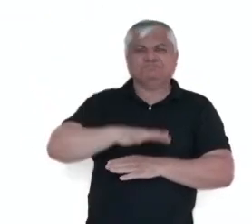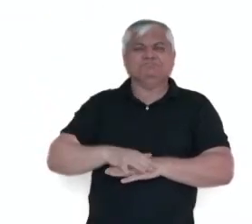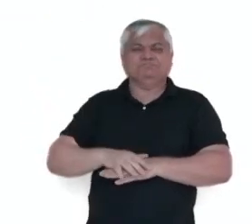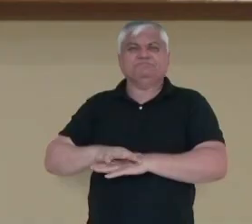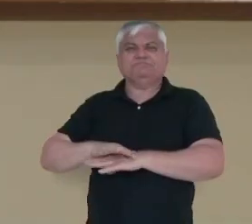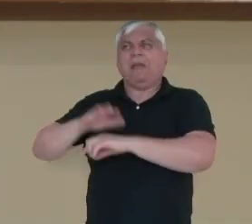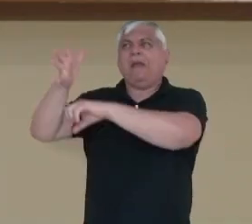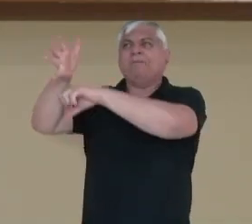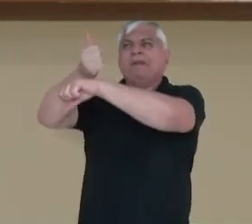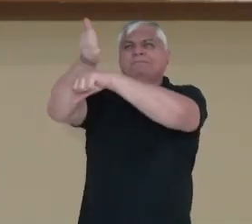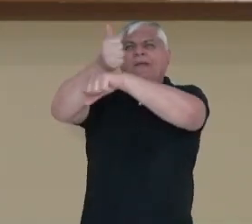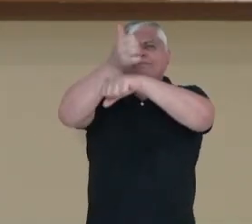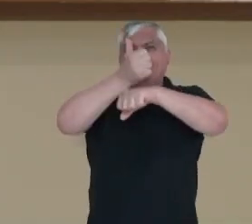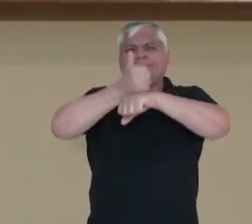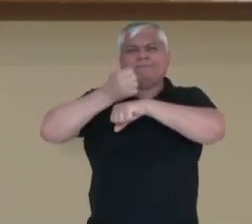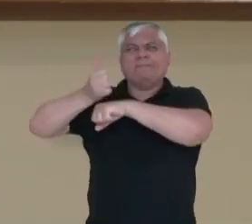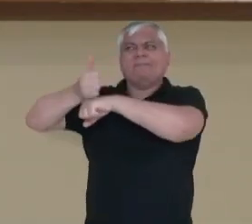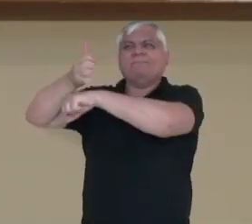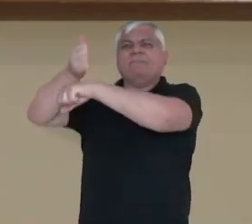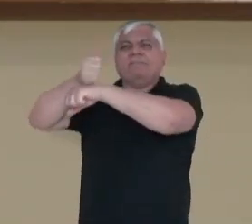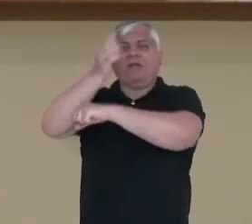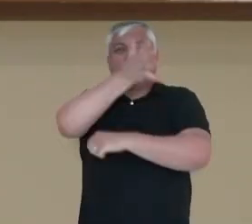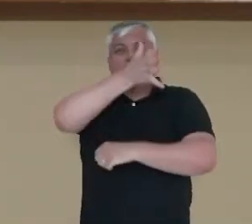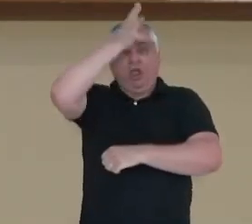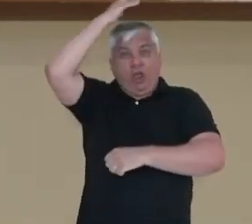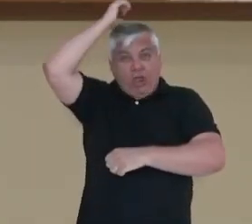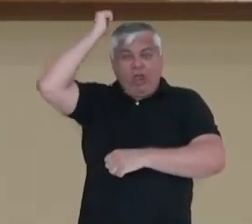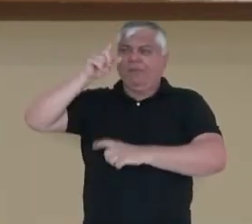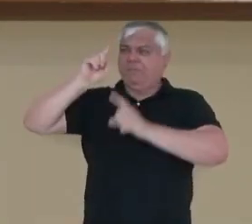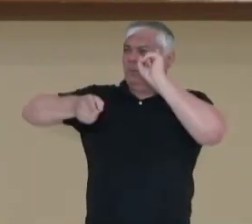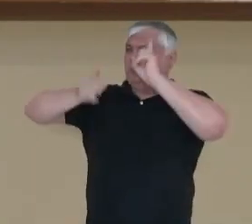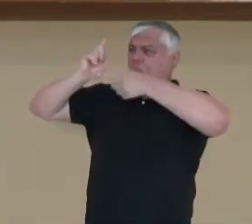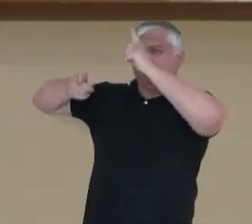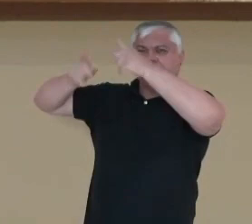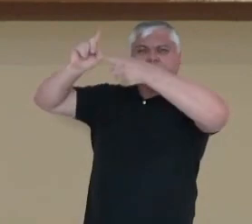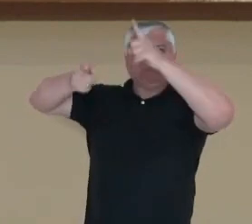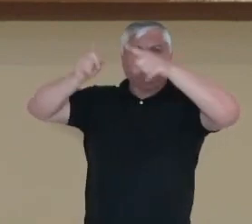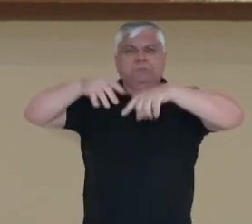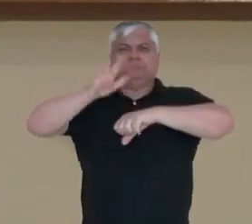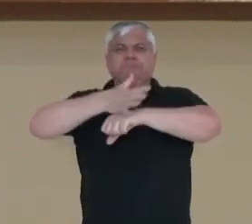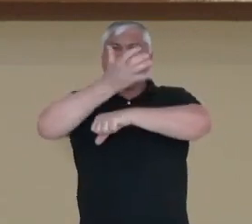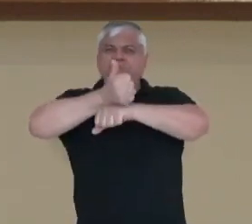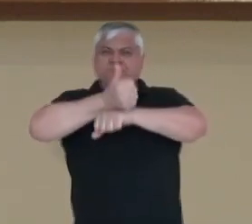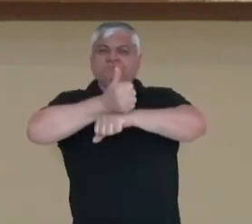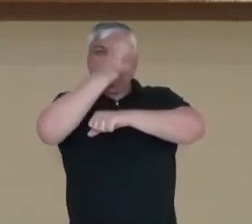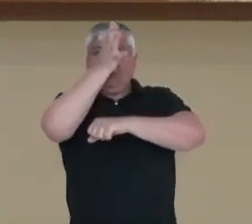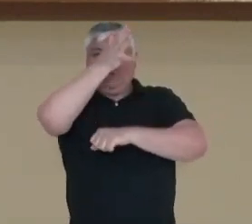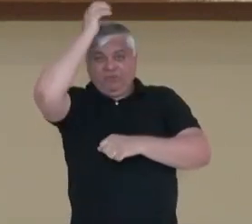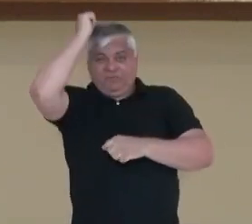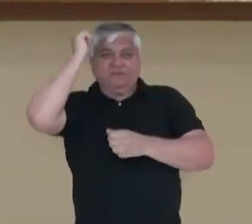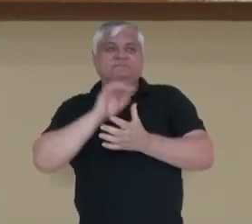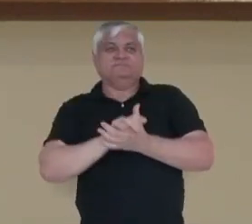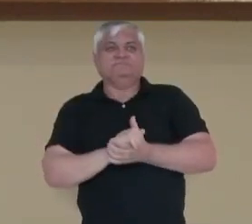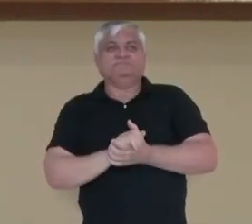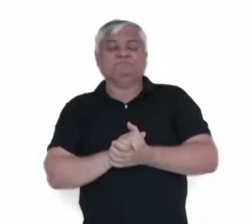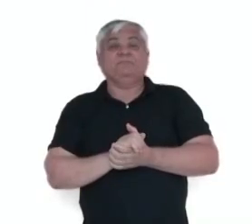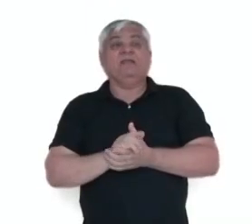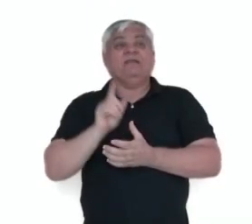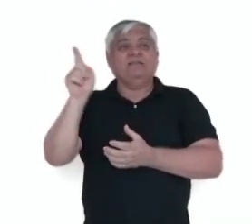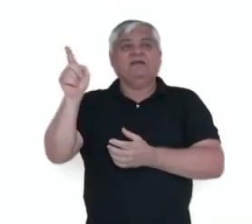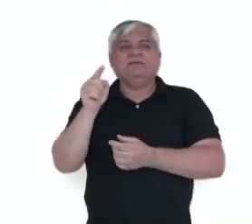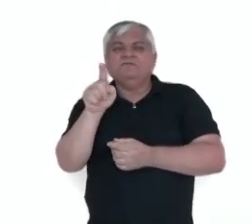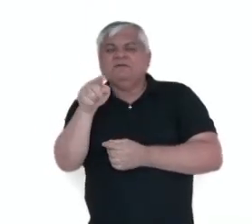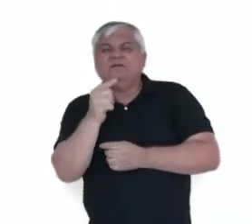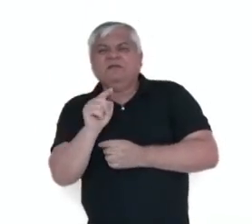Império Romano. Vários locais foram dominados pelos romanos, né, o Império Romano, e essa região que está ali em